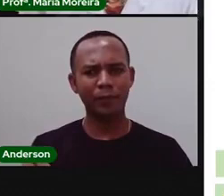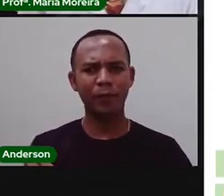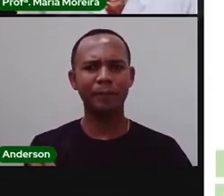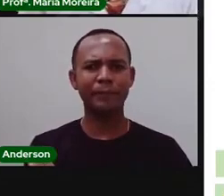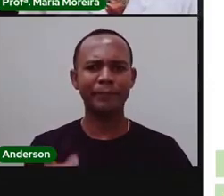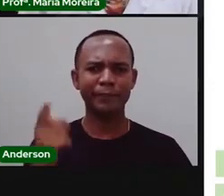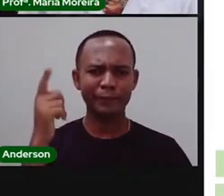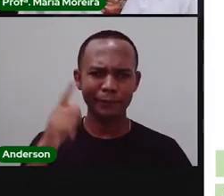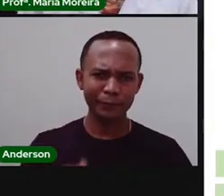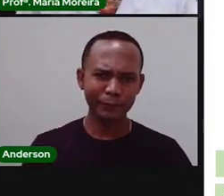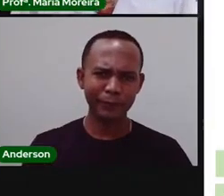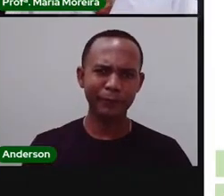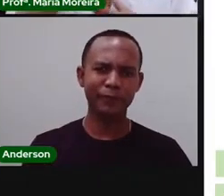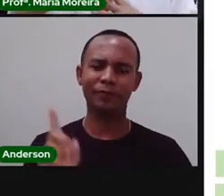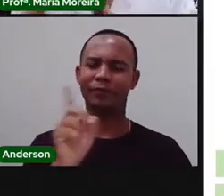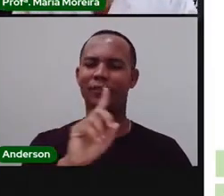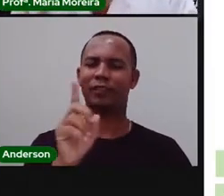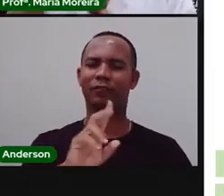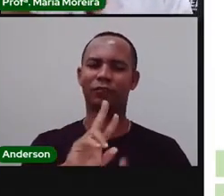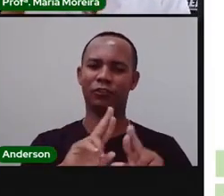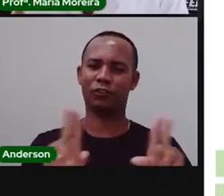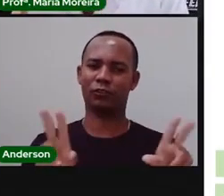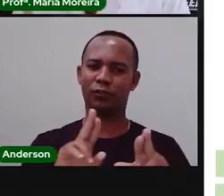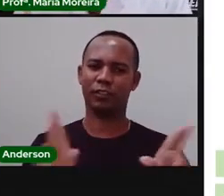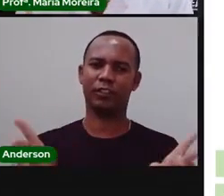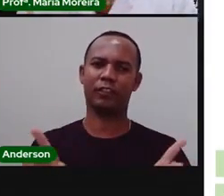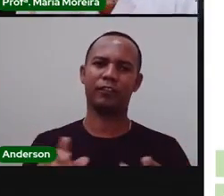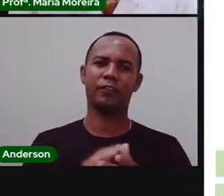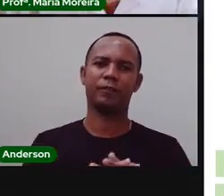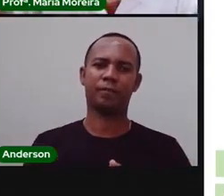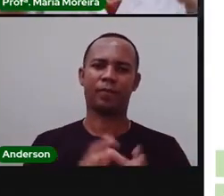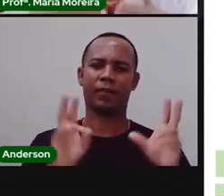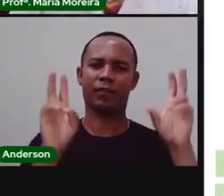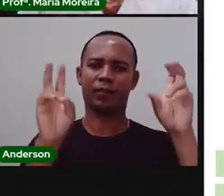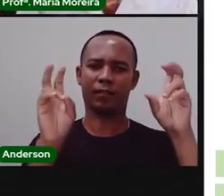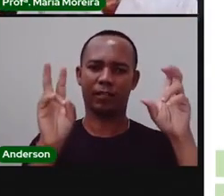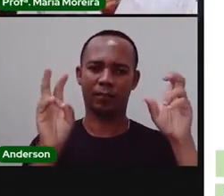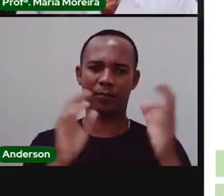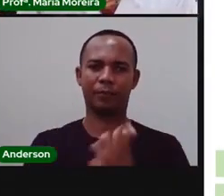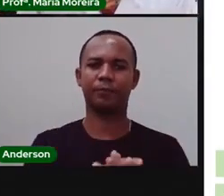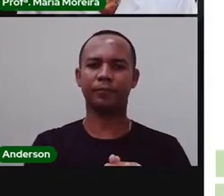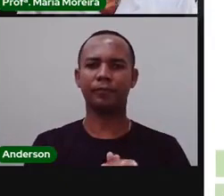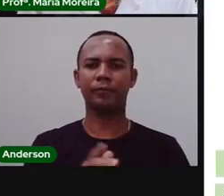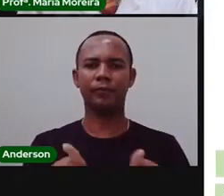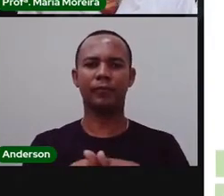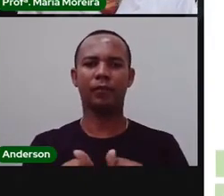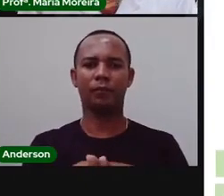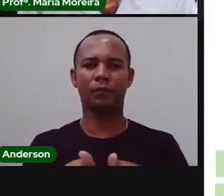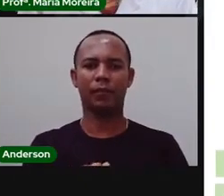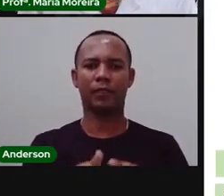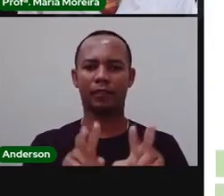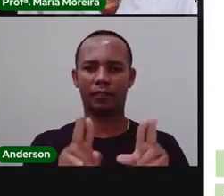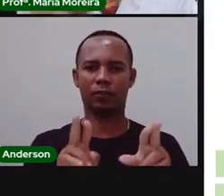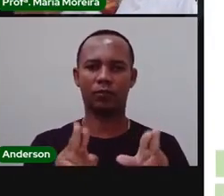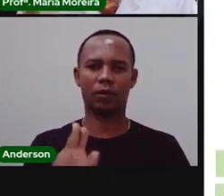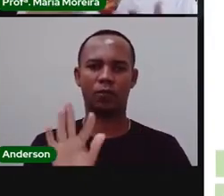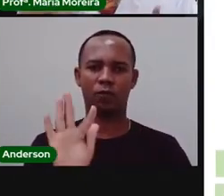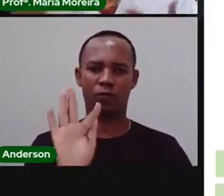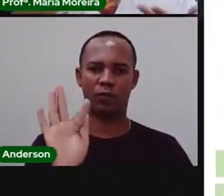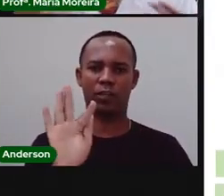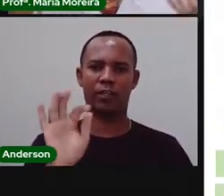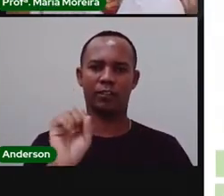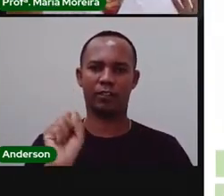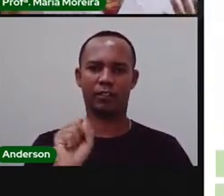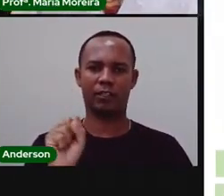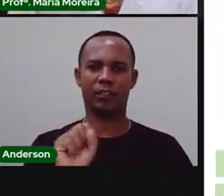não. Agora a gente vai falar sobre um outro assunto dentro desse assunto aí, sobre Feira de Santana, mas vamos